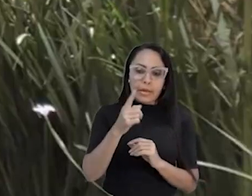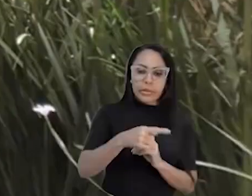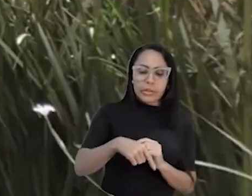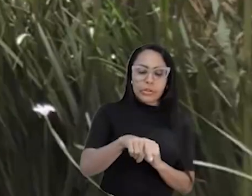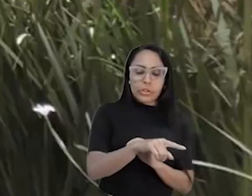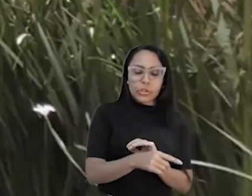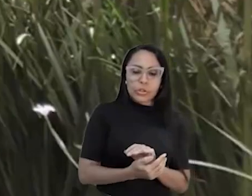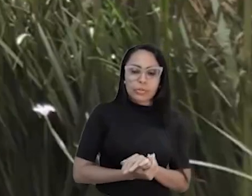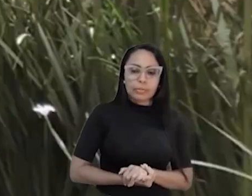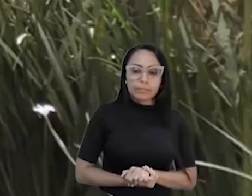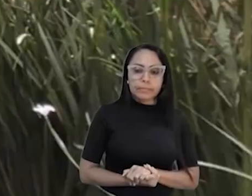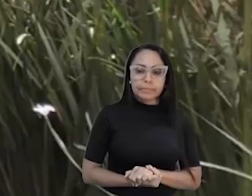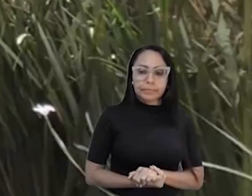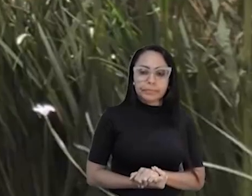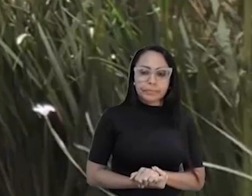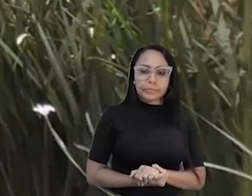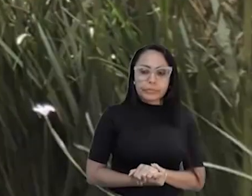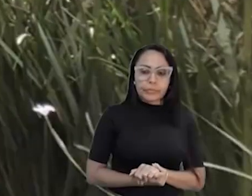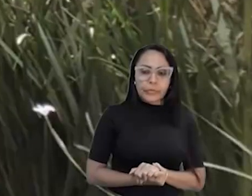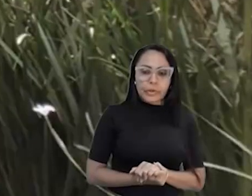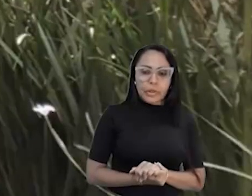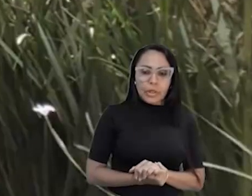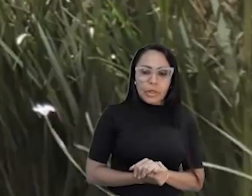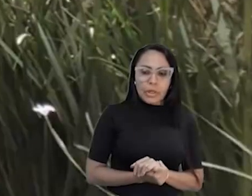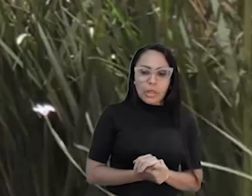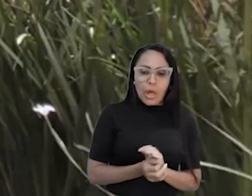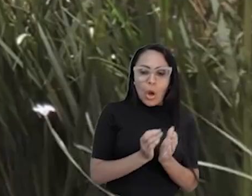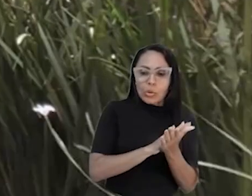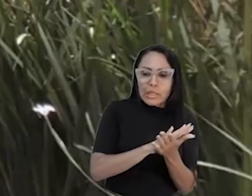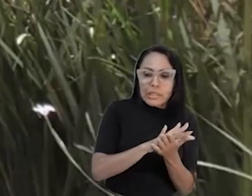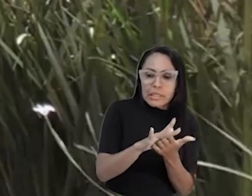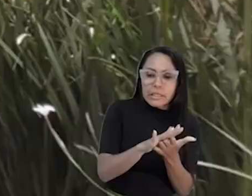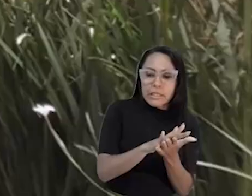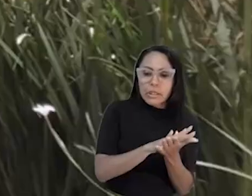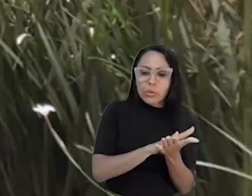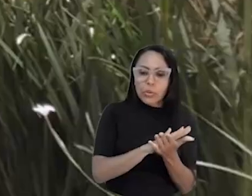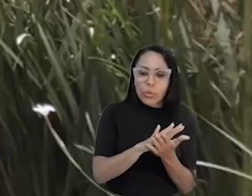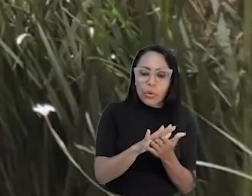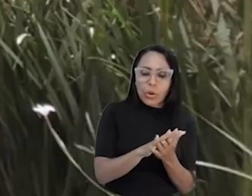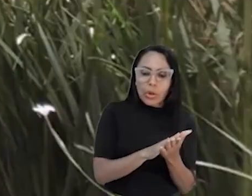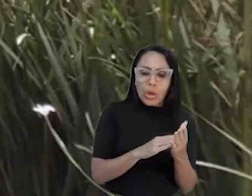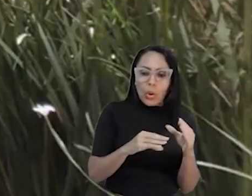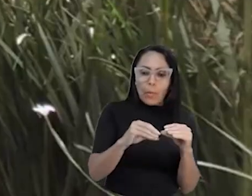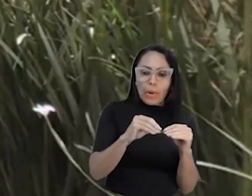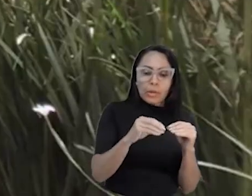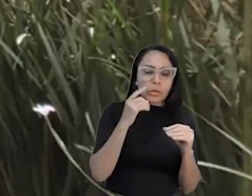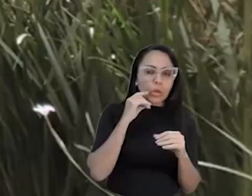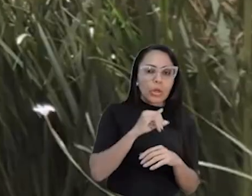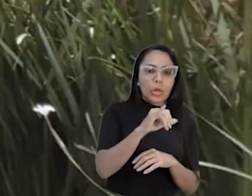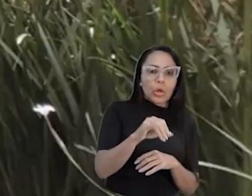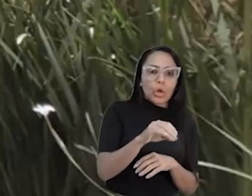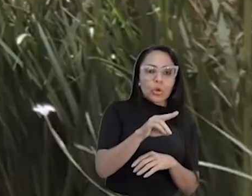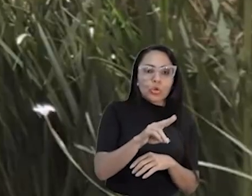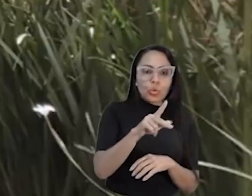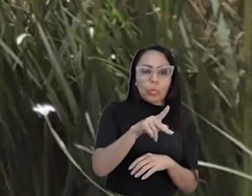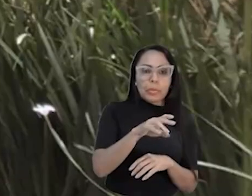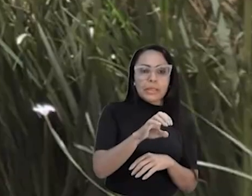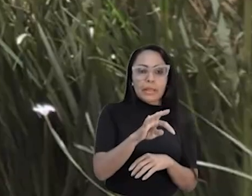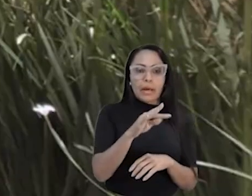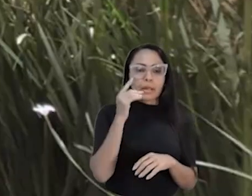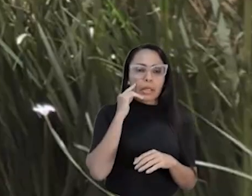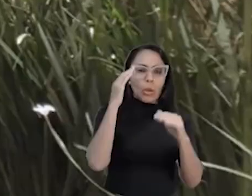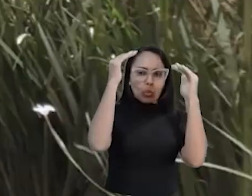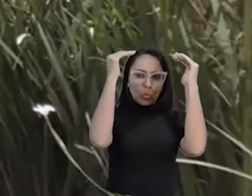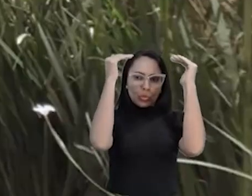A trama aí os tecidos, né? Que eram os tecidos de como se fosse uma juta, né? Isso. Fininha no teto,